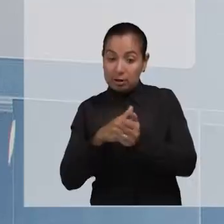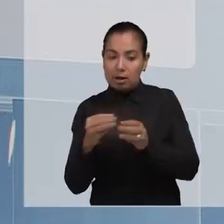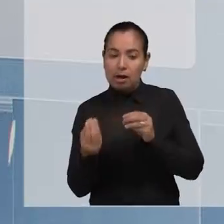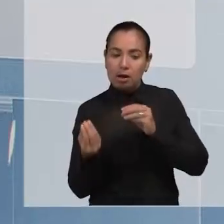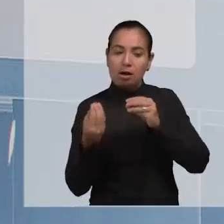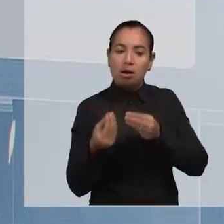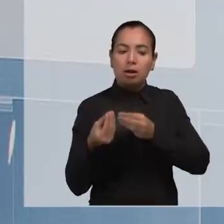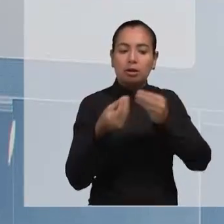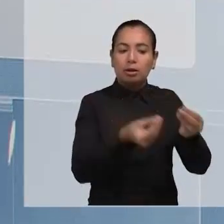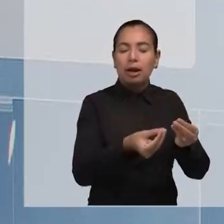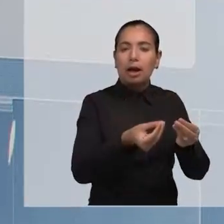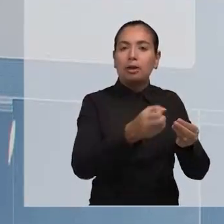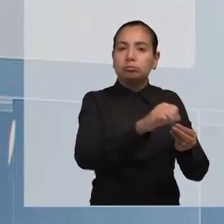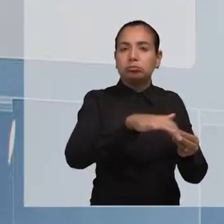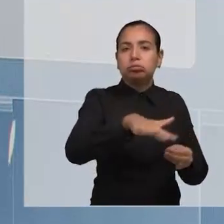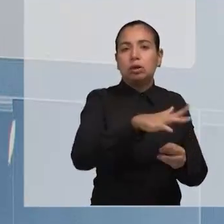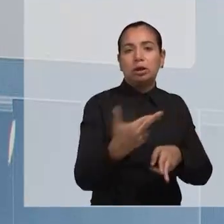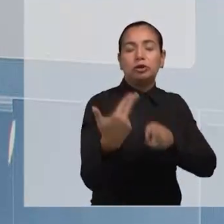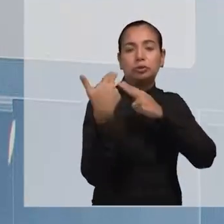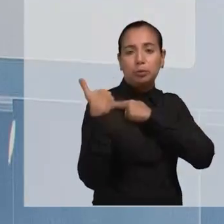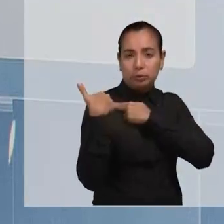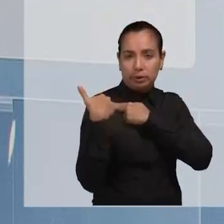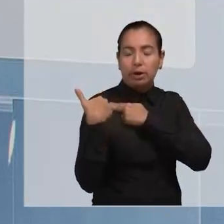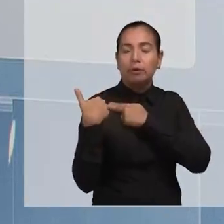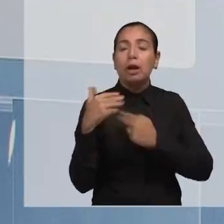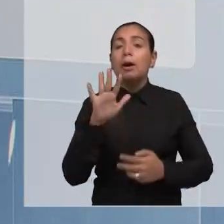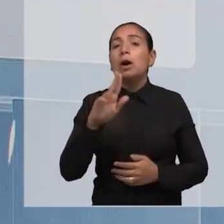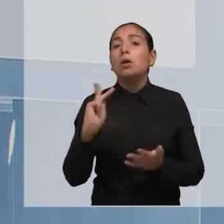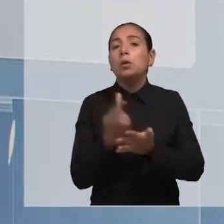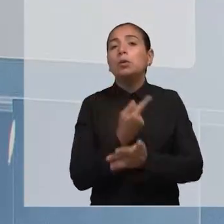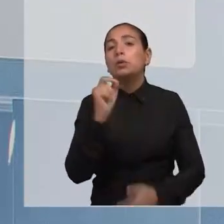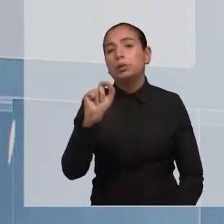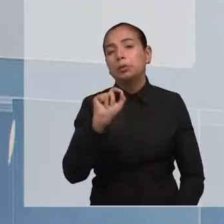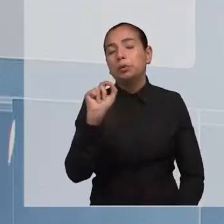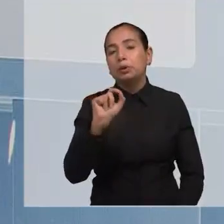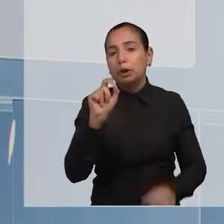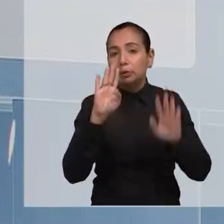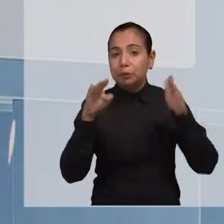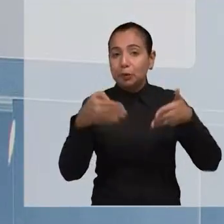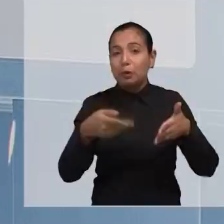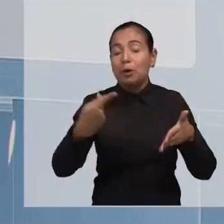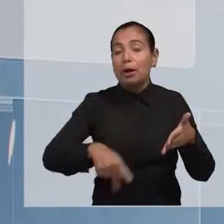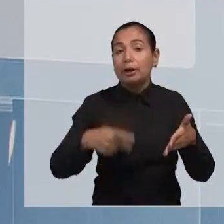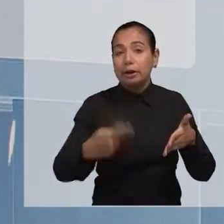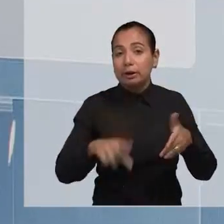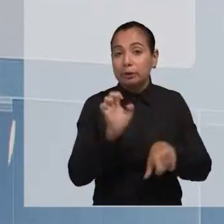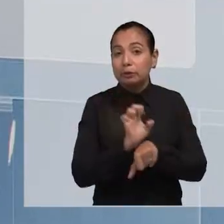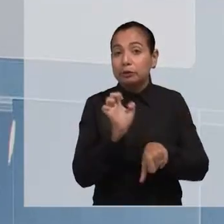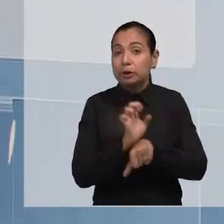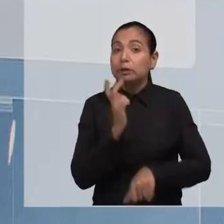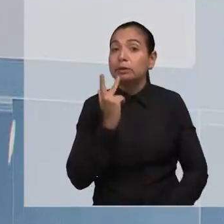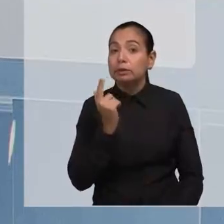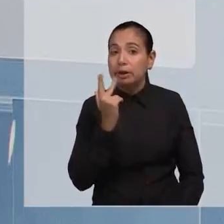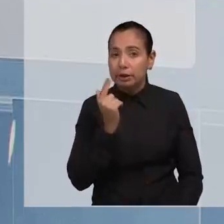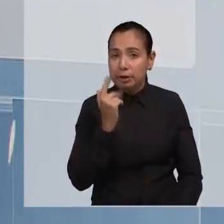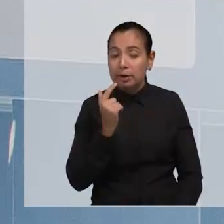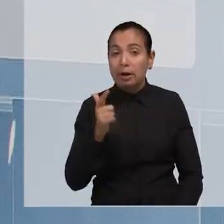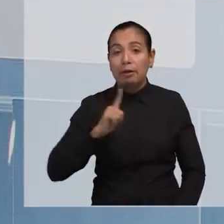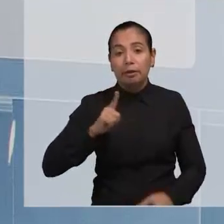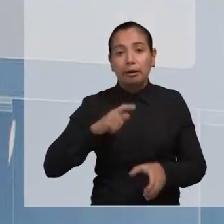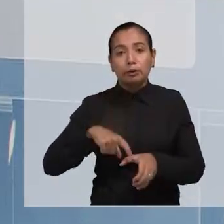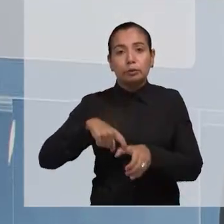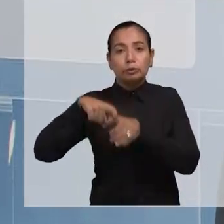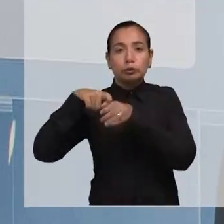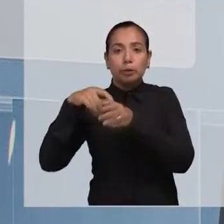sem saber se seria o candidato ou não, na mão do Eurípides. Né? Um ex-vereador de ex-vereador de Minas Gerais,